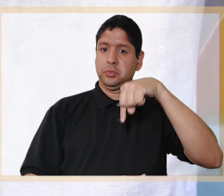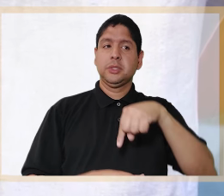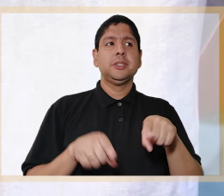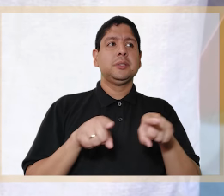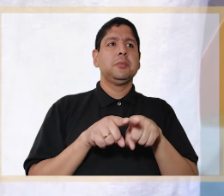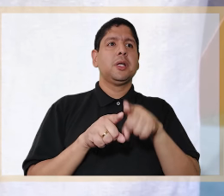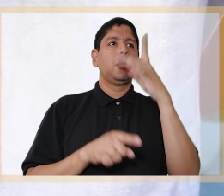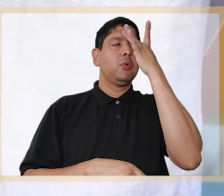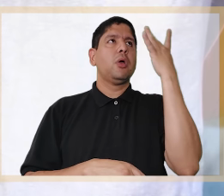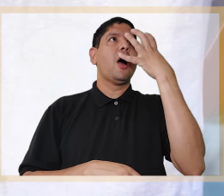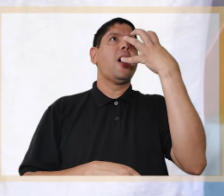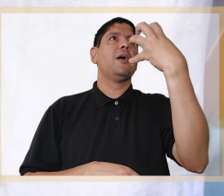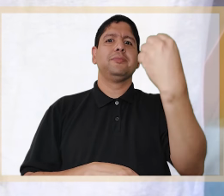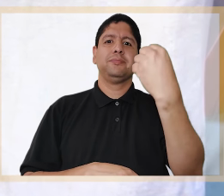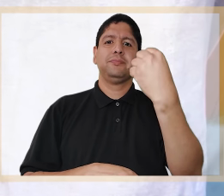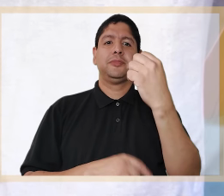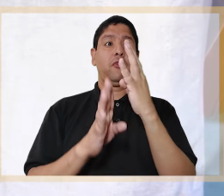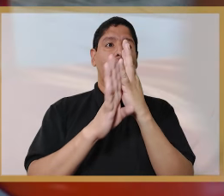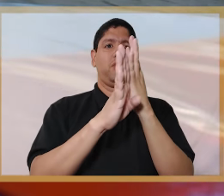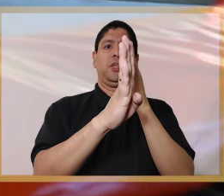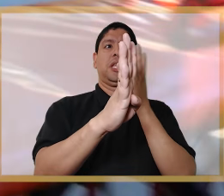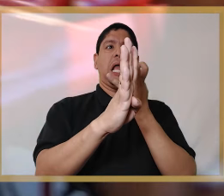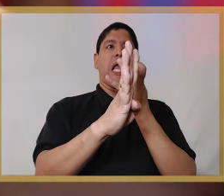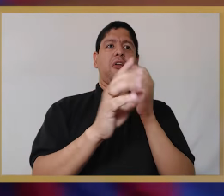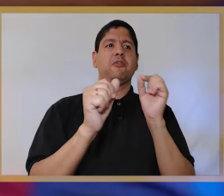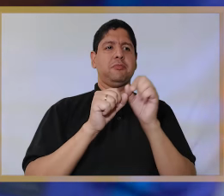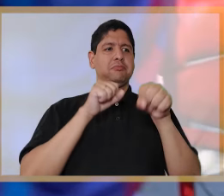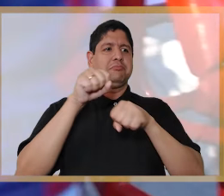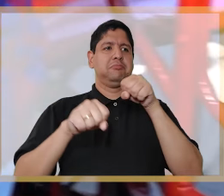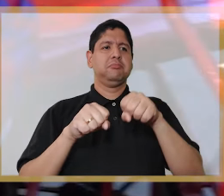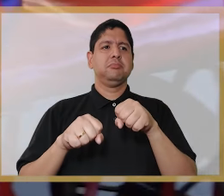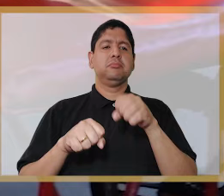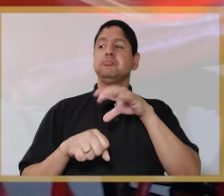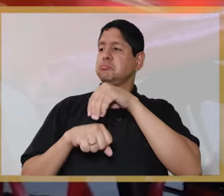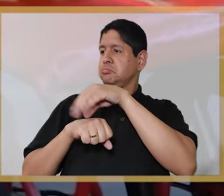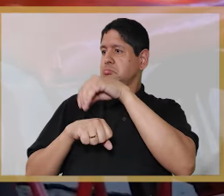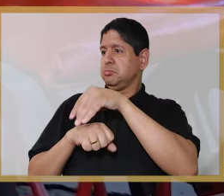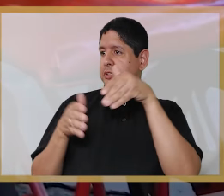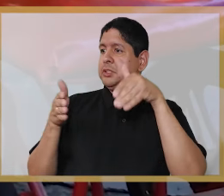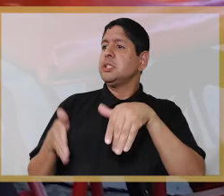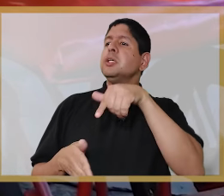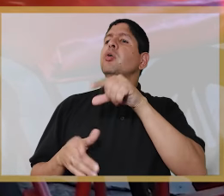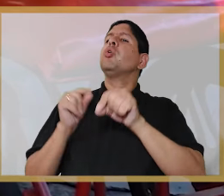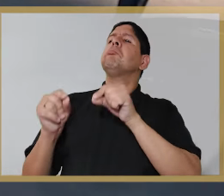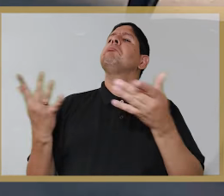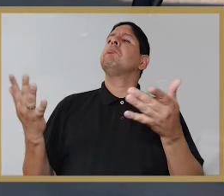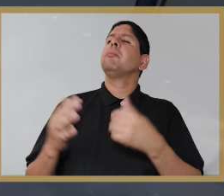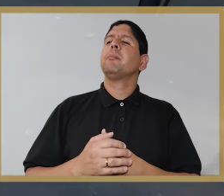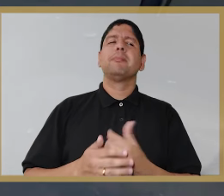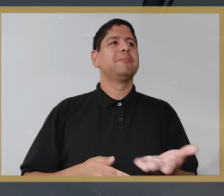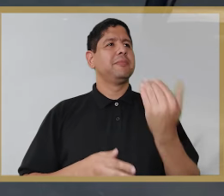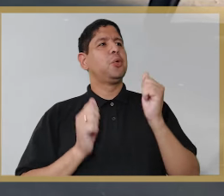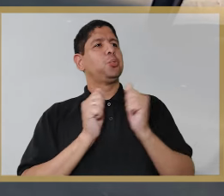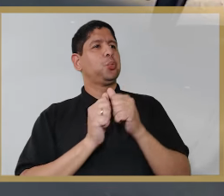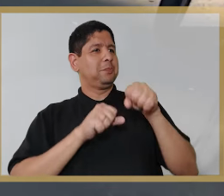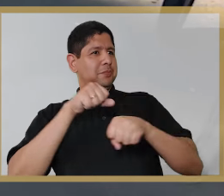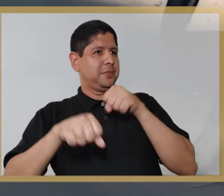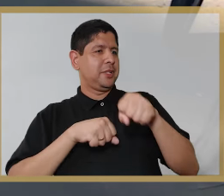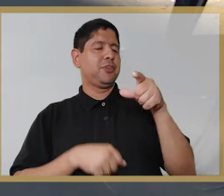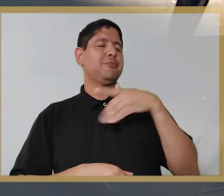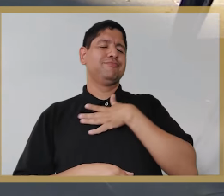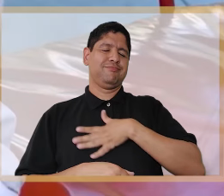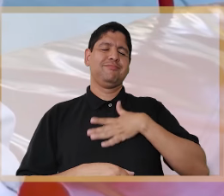as pessoas gostam muito, elas fazem até fila para andar. Quinta como dica para aproveitar. Chegou na Quinta, faz o quê? Pega o quê? Dá um passeio de bicicleta que você